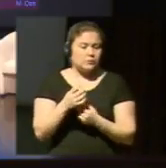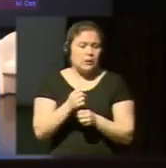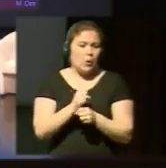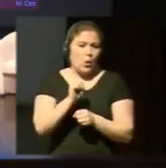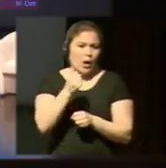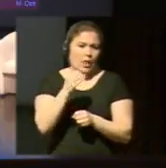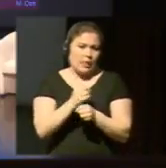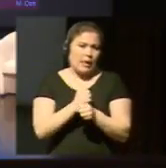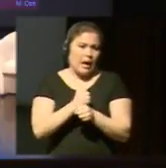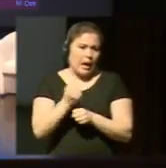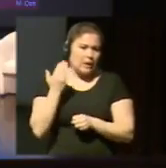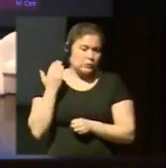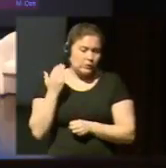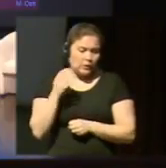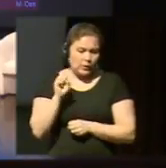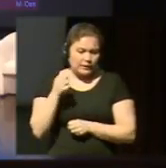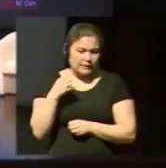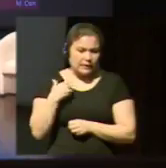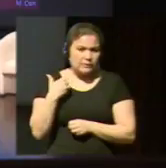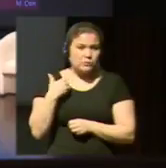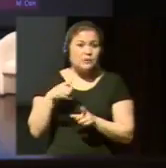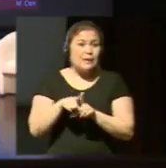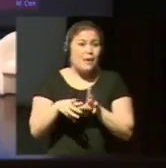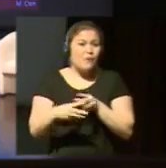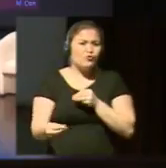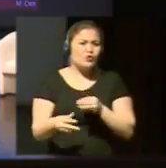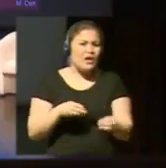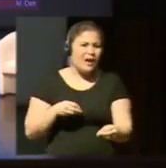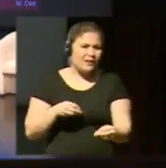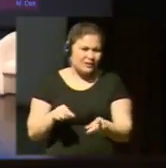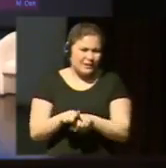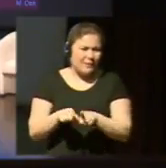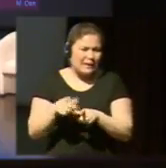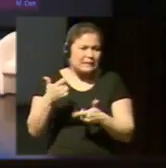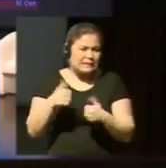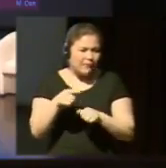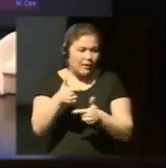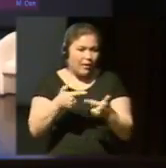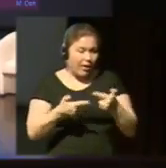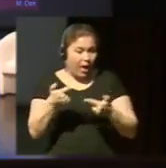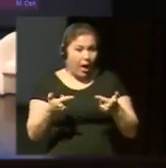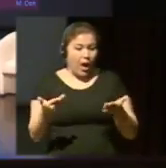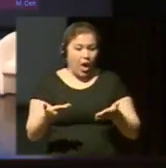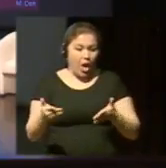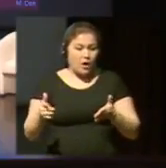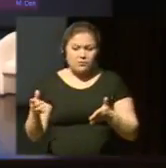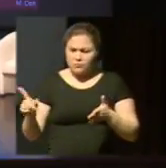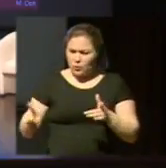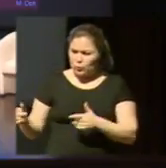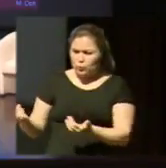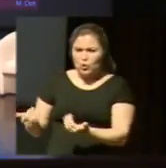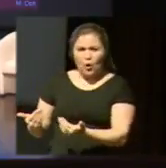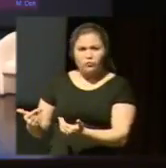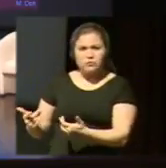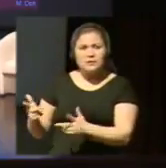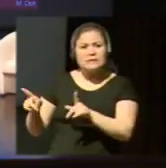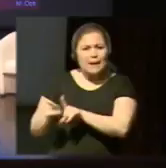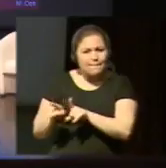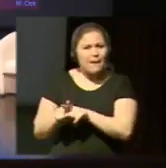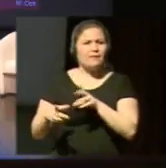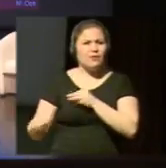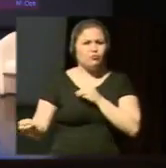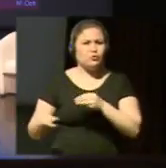anos, octogenários, que também foram refugiados, estiveram na guerra. E agora chegam jovens que também estão fugindo